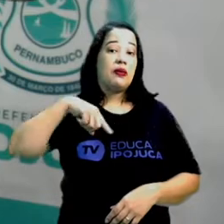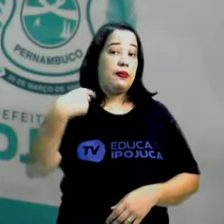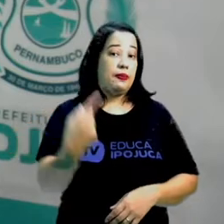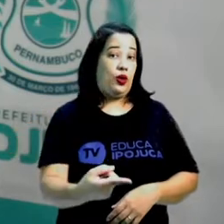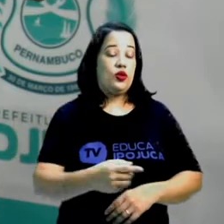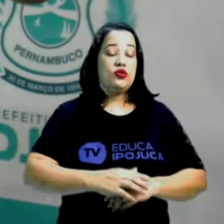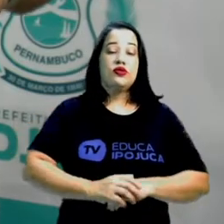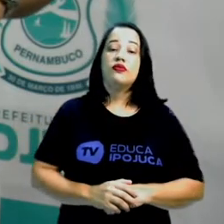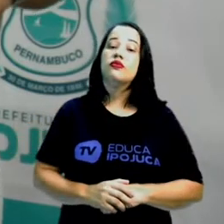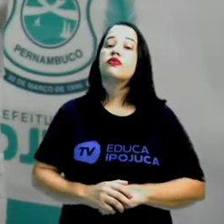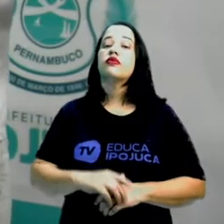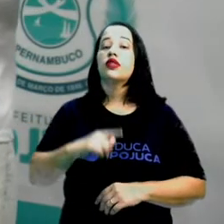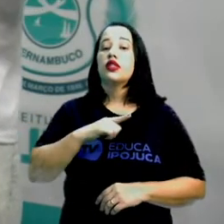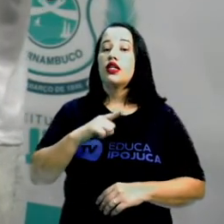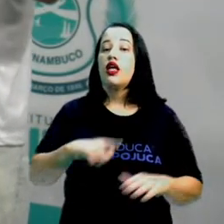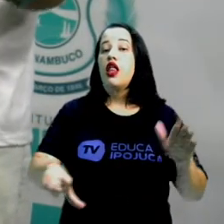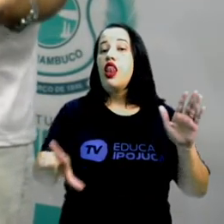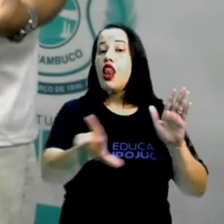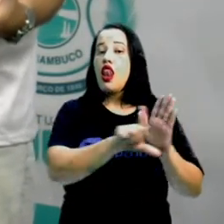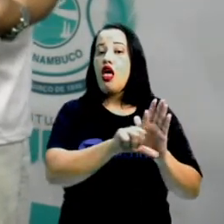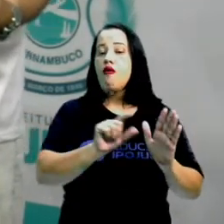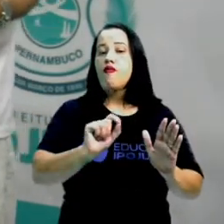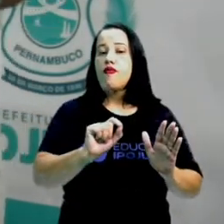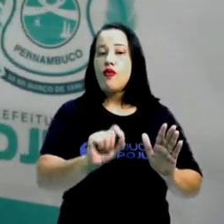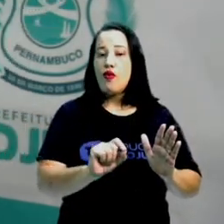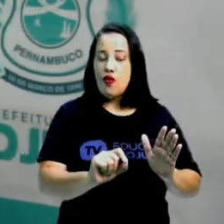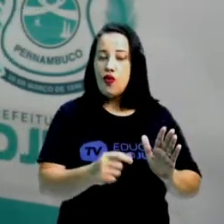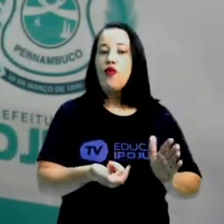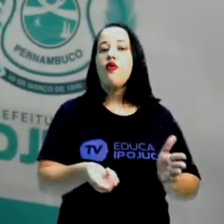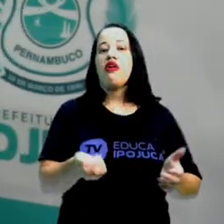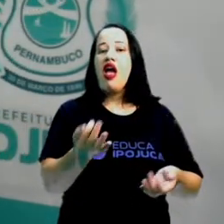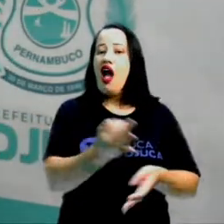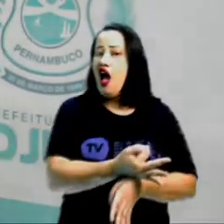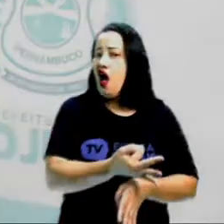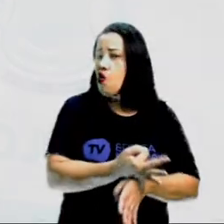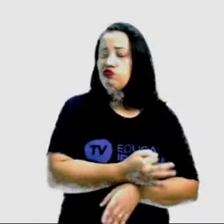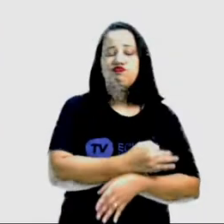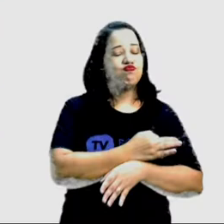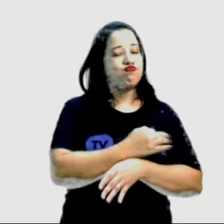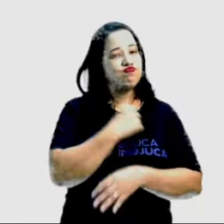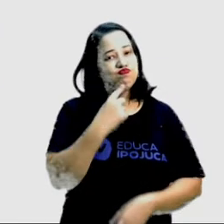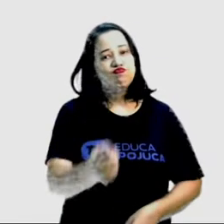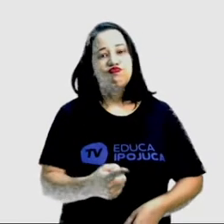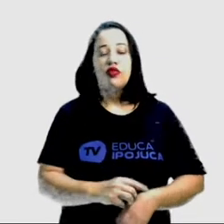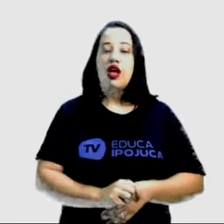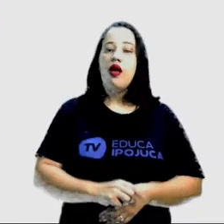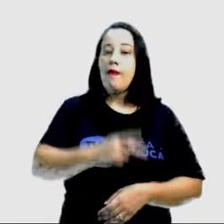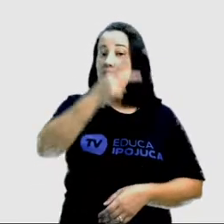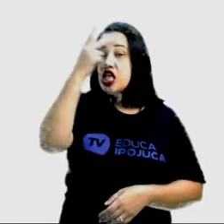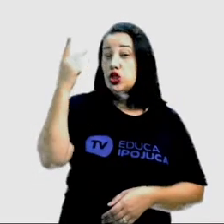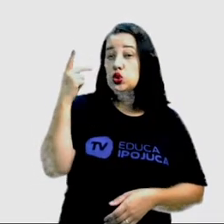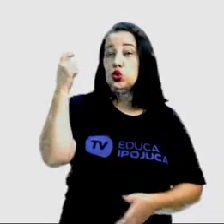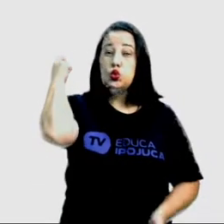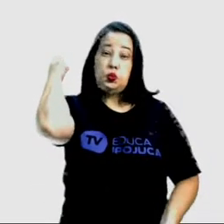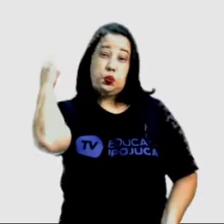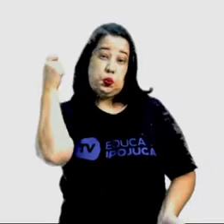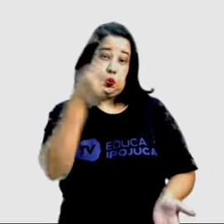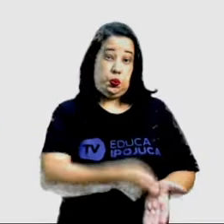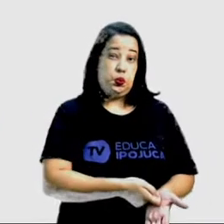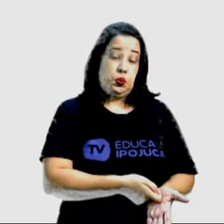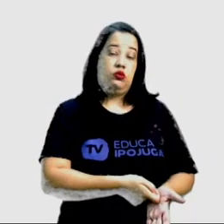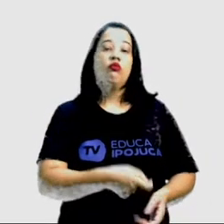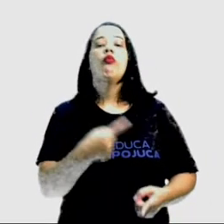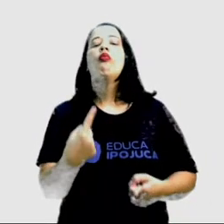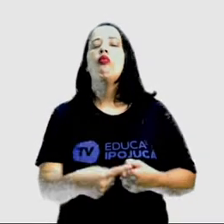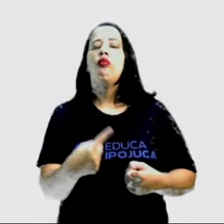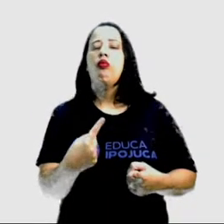ser colocadas chamadas leis intoleráveis, justamente para punir a população ali de Boston